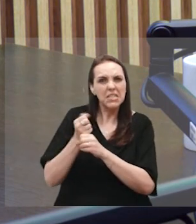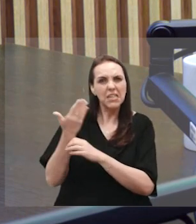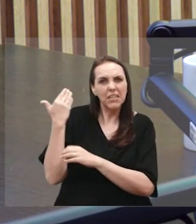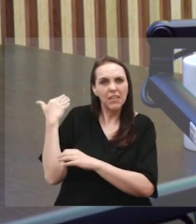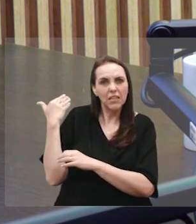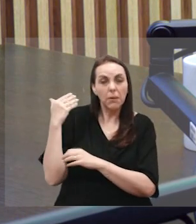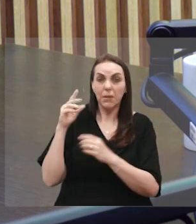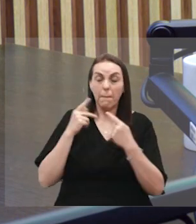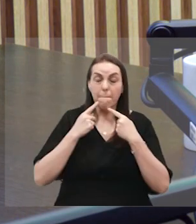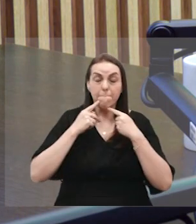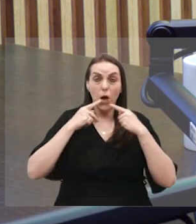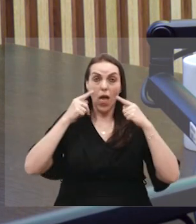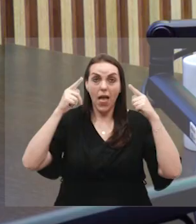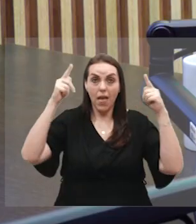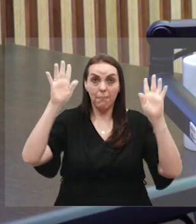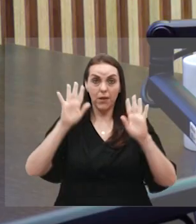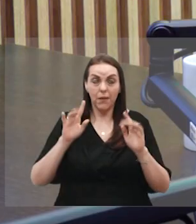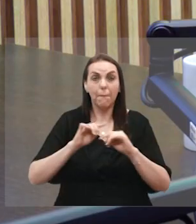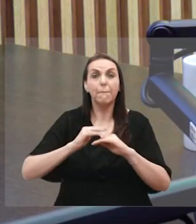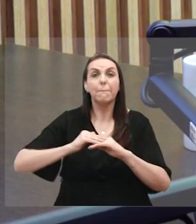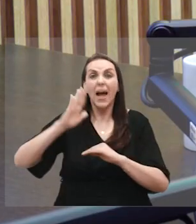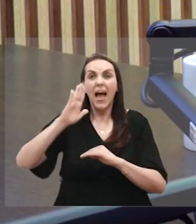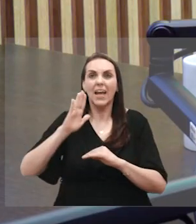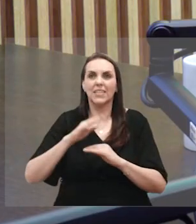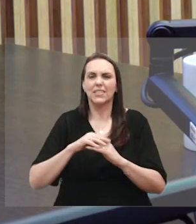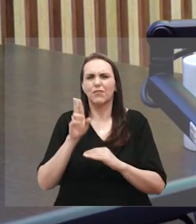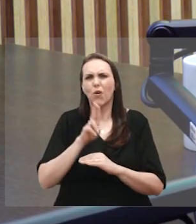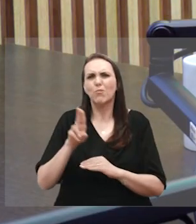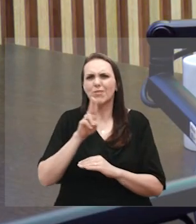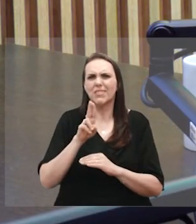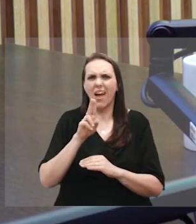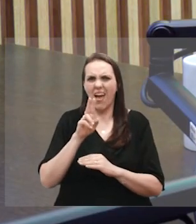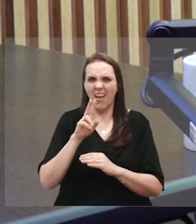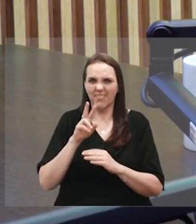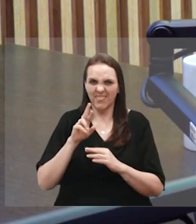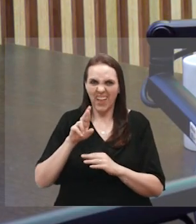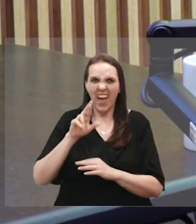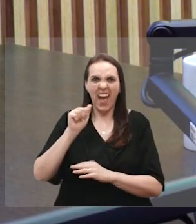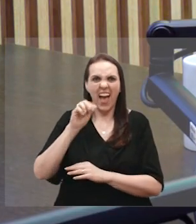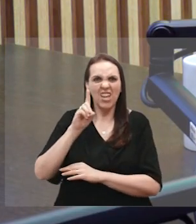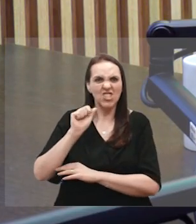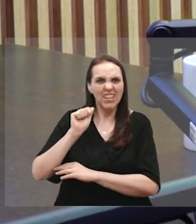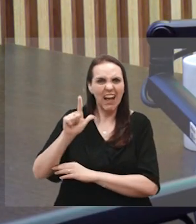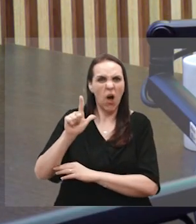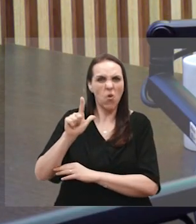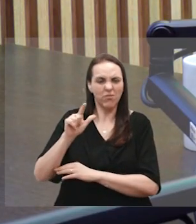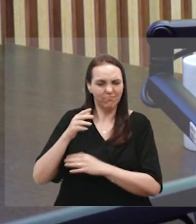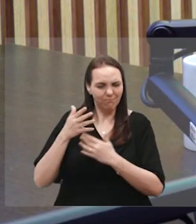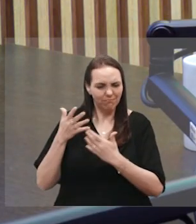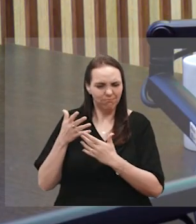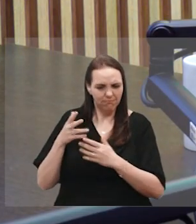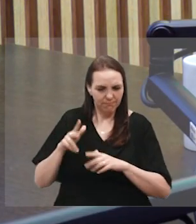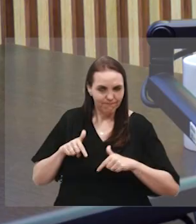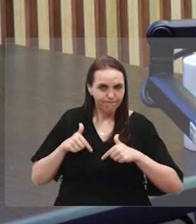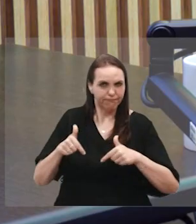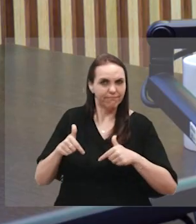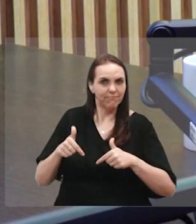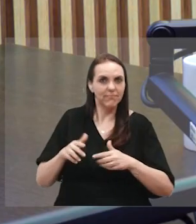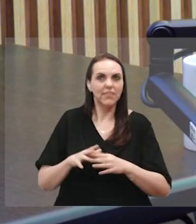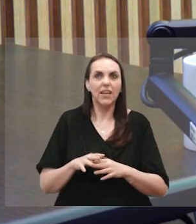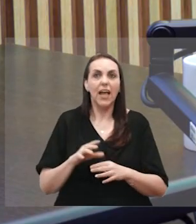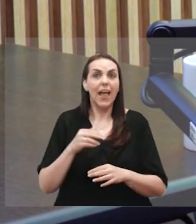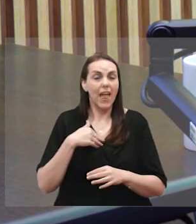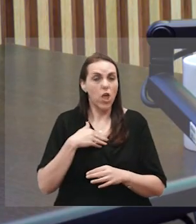era muito mais polêmico, ou na verdade a gente era mais, vou usar a palavra radical, eu não gosto muito dessa palavra, foi muito subjetiva também, mas vamos